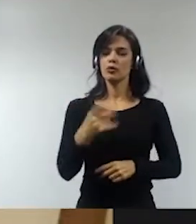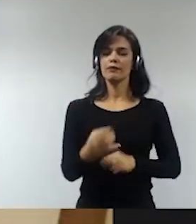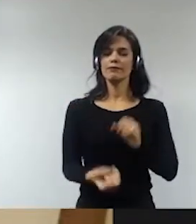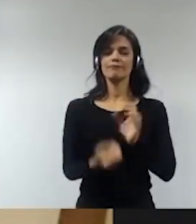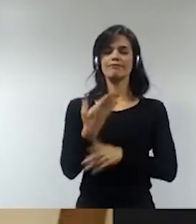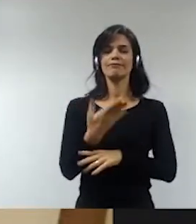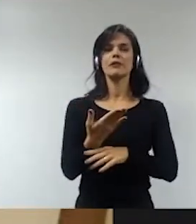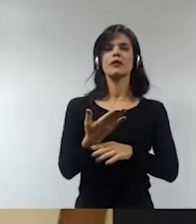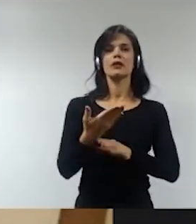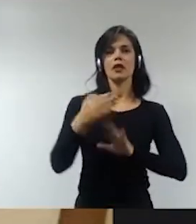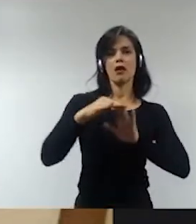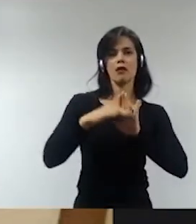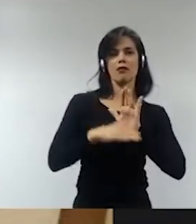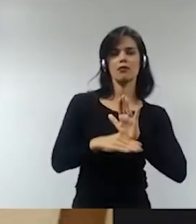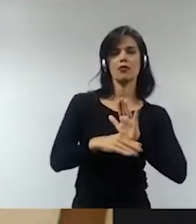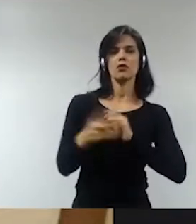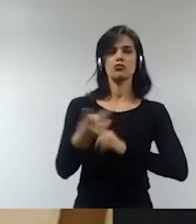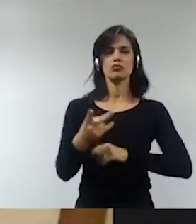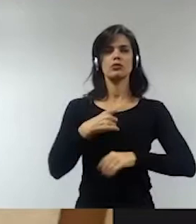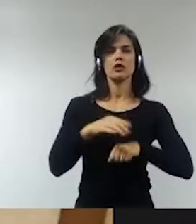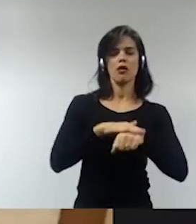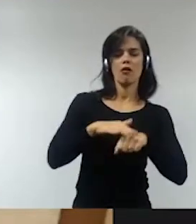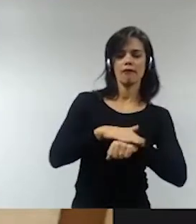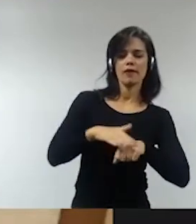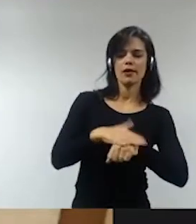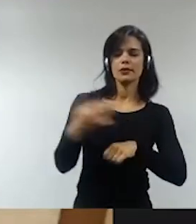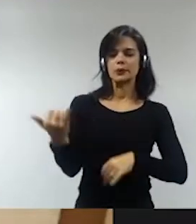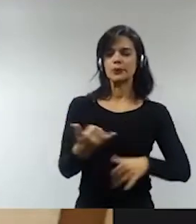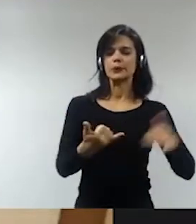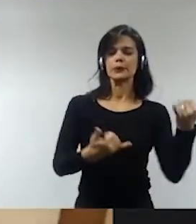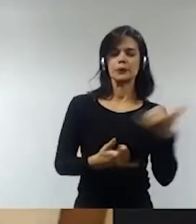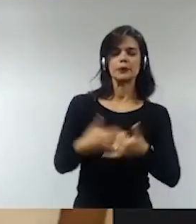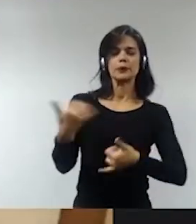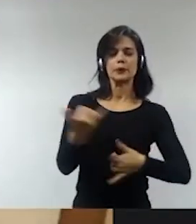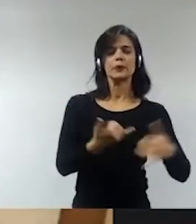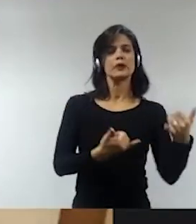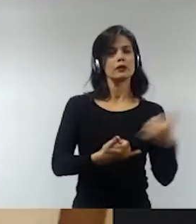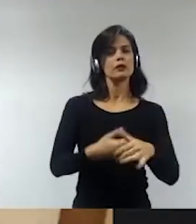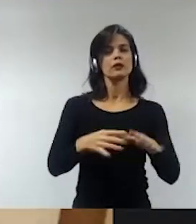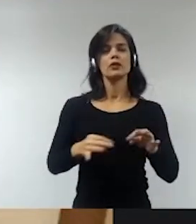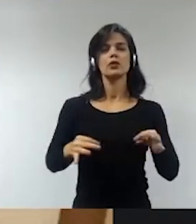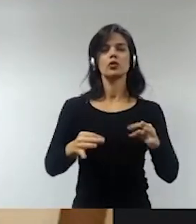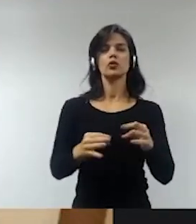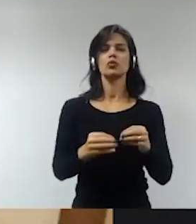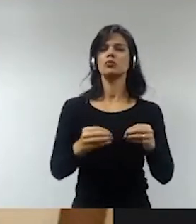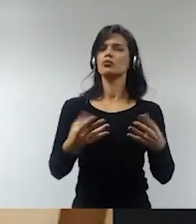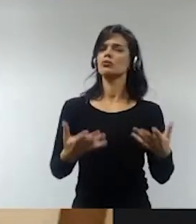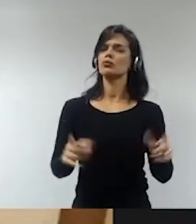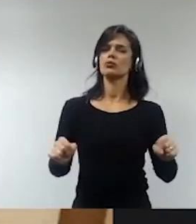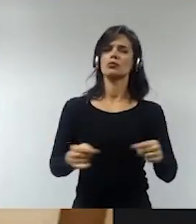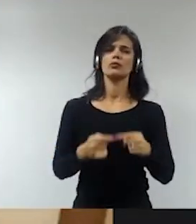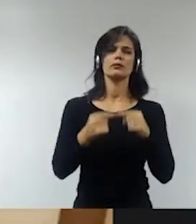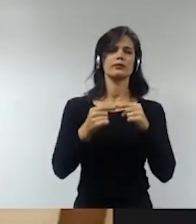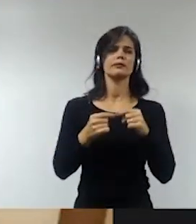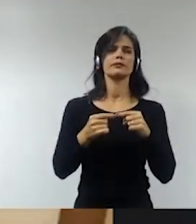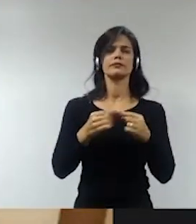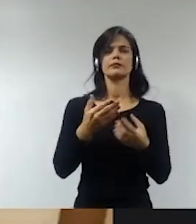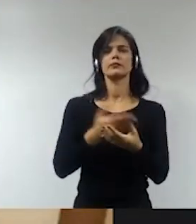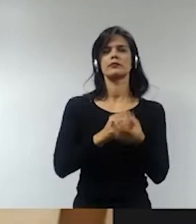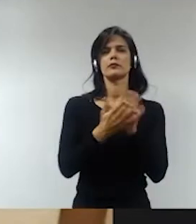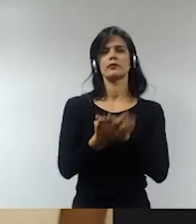pelo diálogo, pela conversa, pelo ouvir, eu acho que isso tem absolutamente tudo a ver com o processo